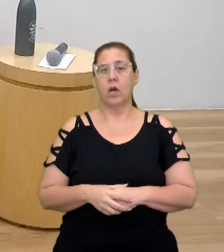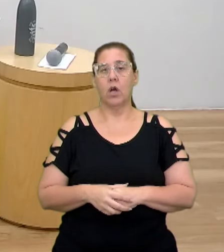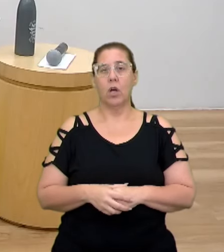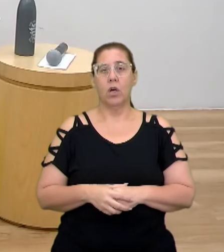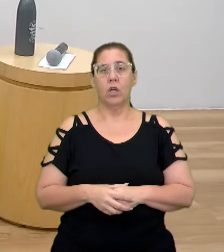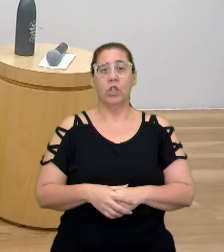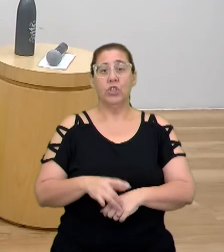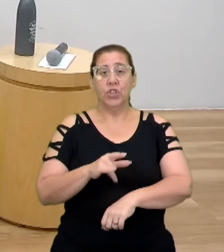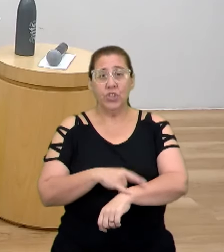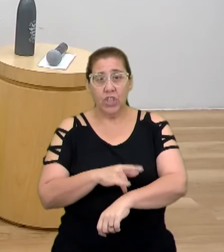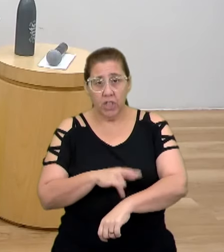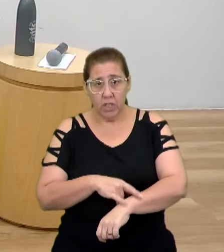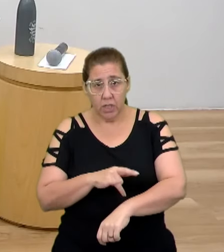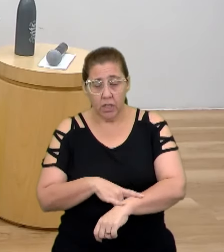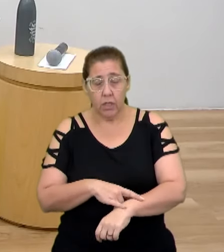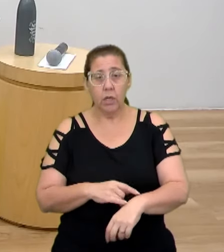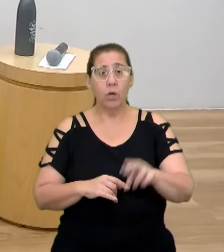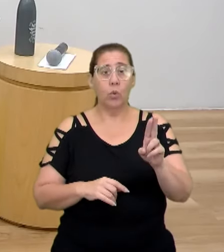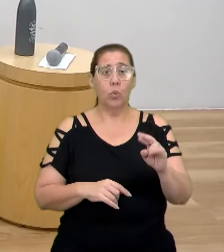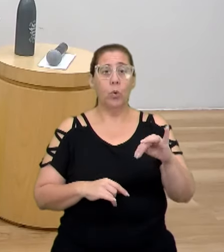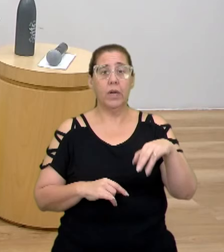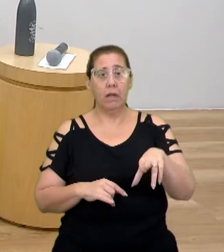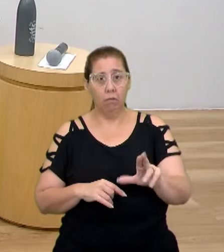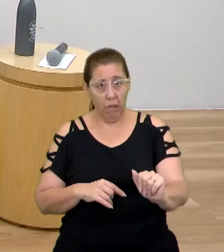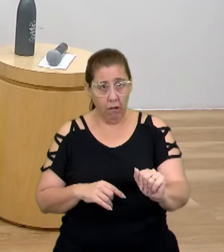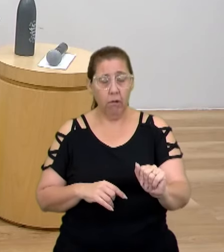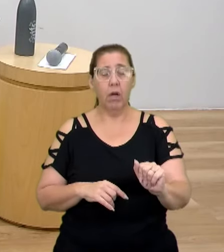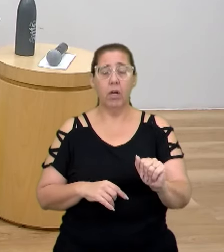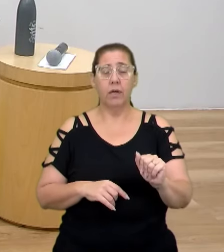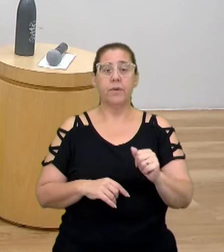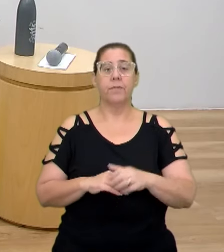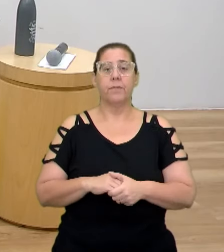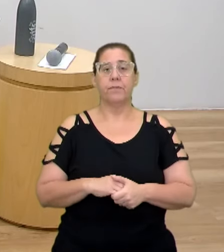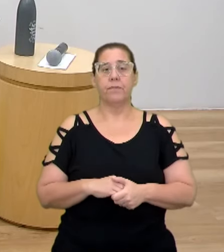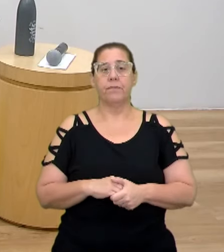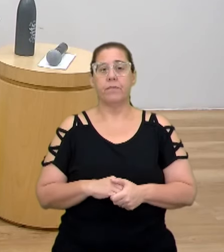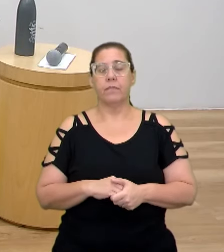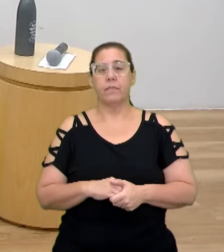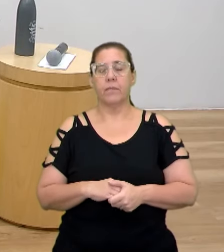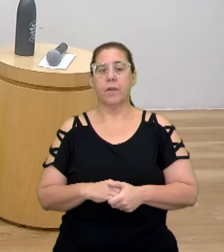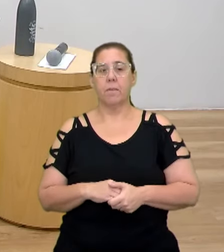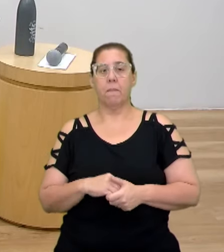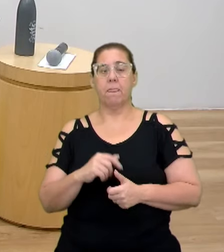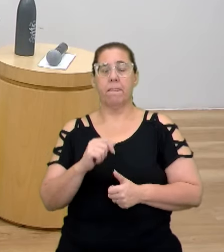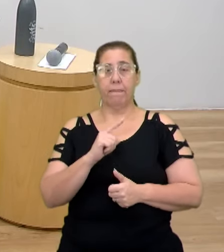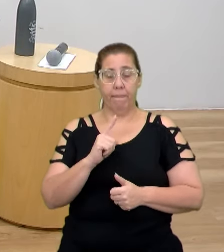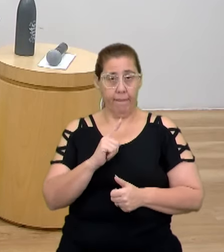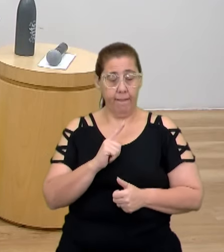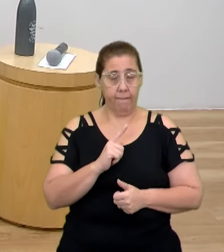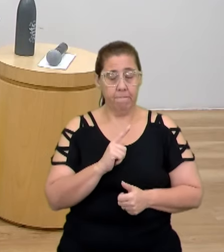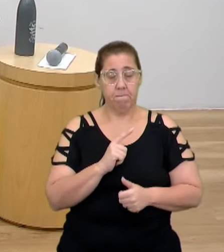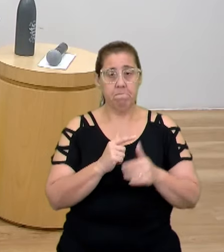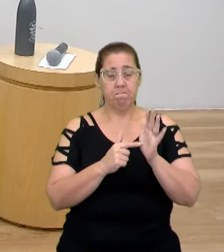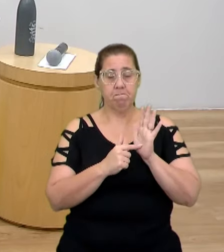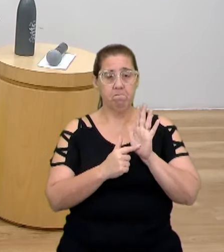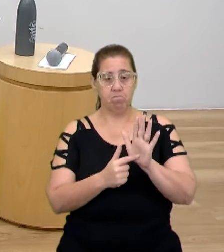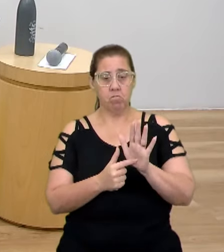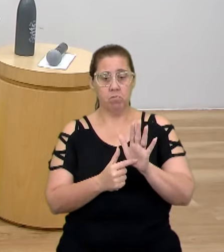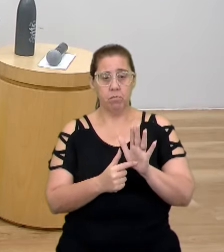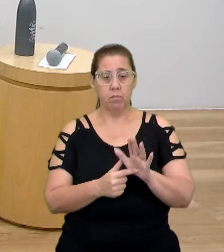urina. Olha só a urina, né, dessa paciente, a urina dessa mulher. Ela, na urina, ela